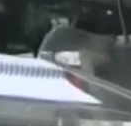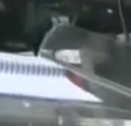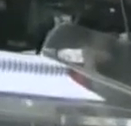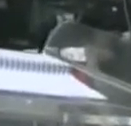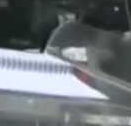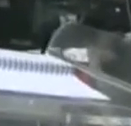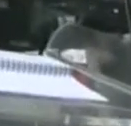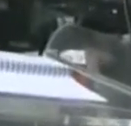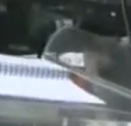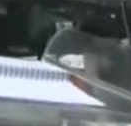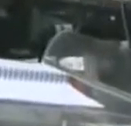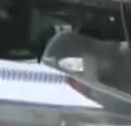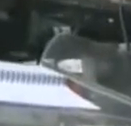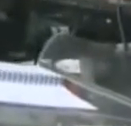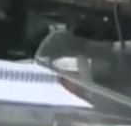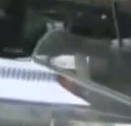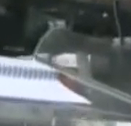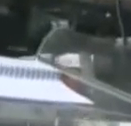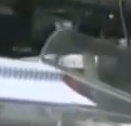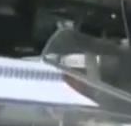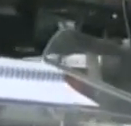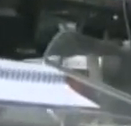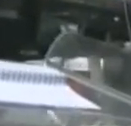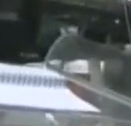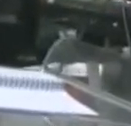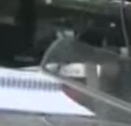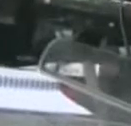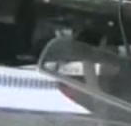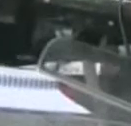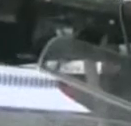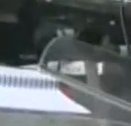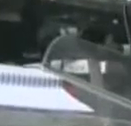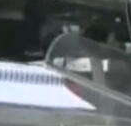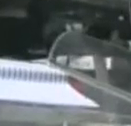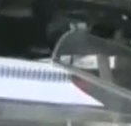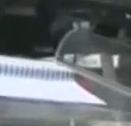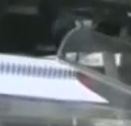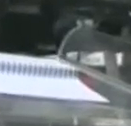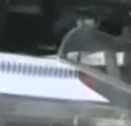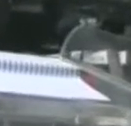Estou contigo ó meu filho